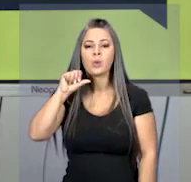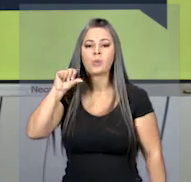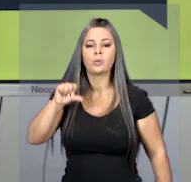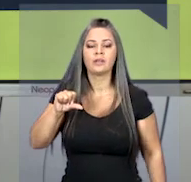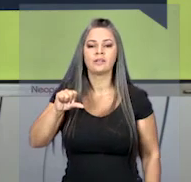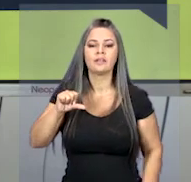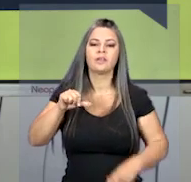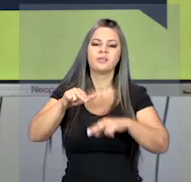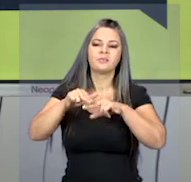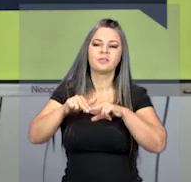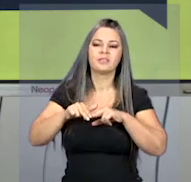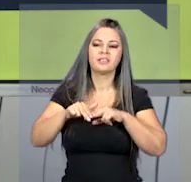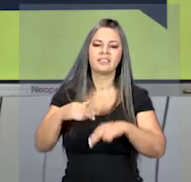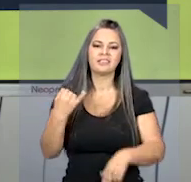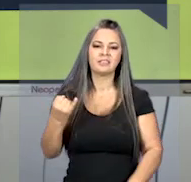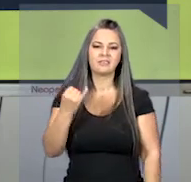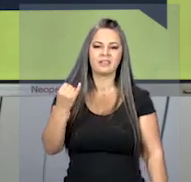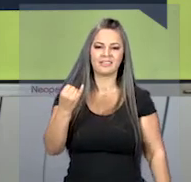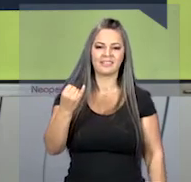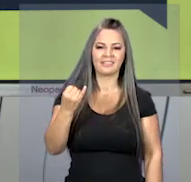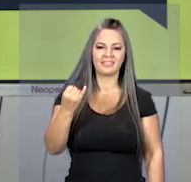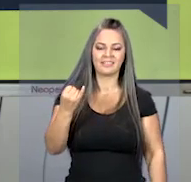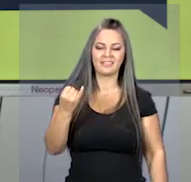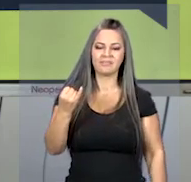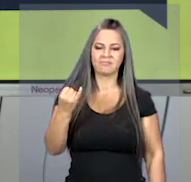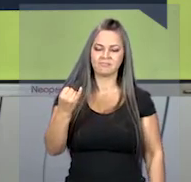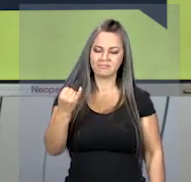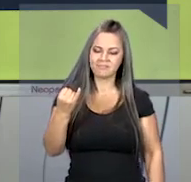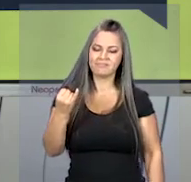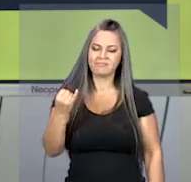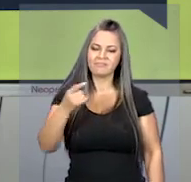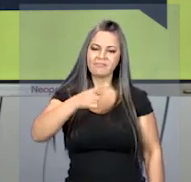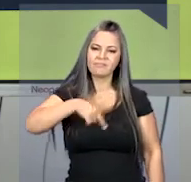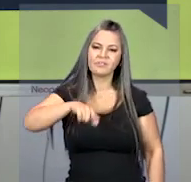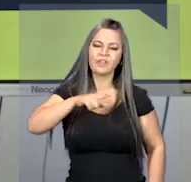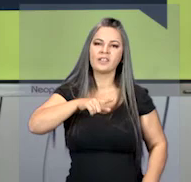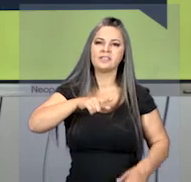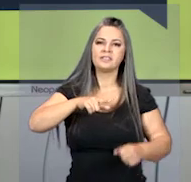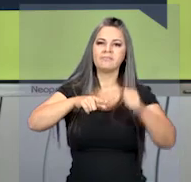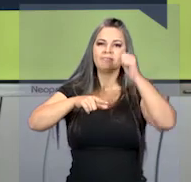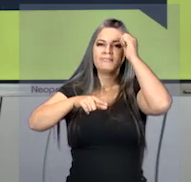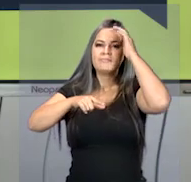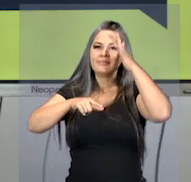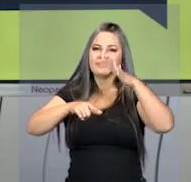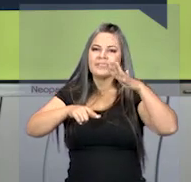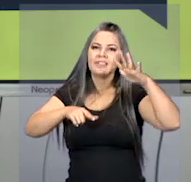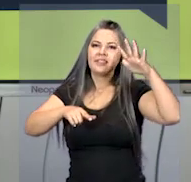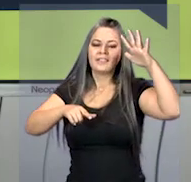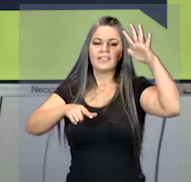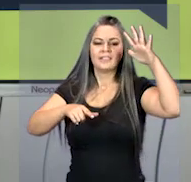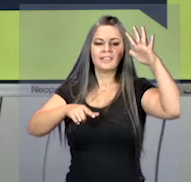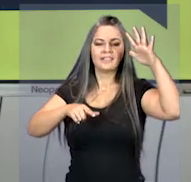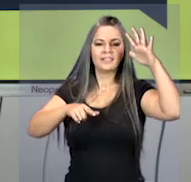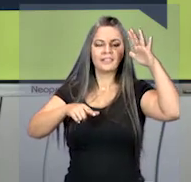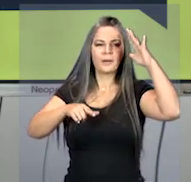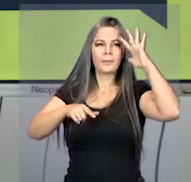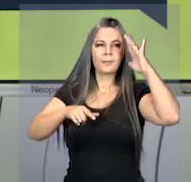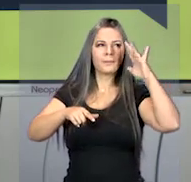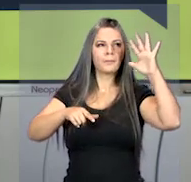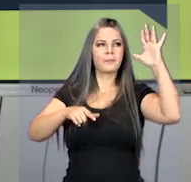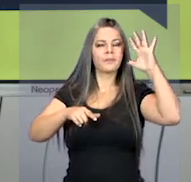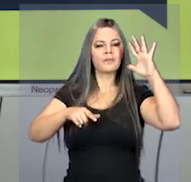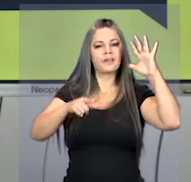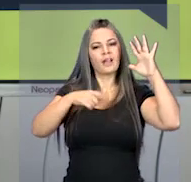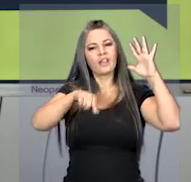nós temos, que temos de ter para o imaginário, né? O sonho, a expectativa. Nós